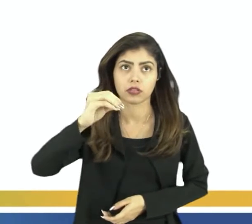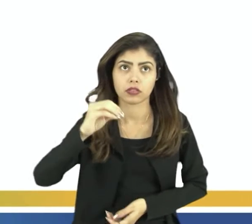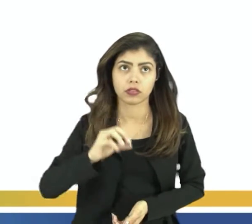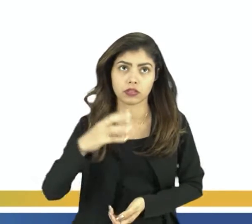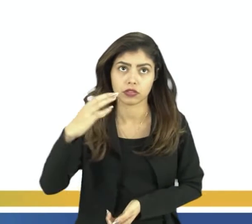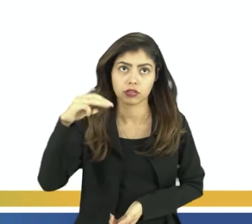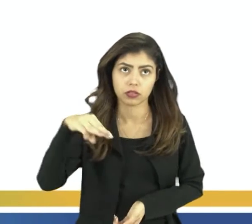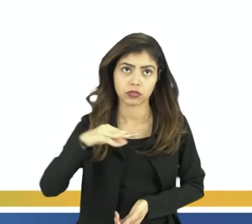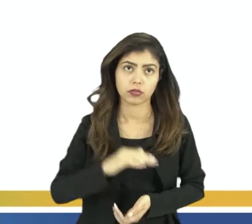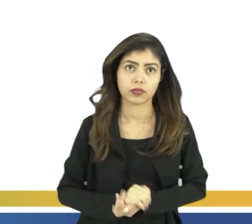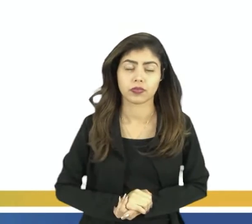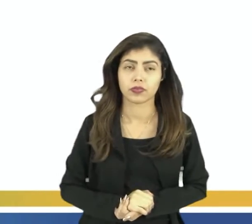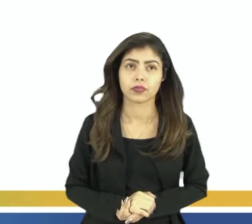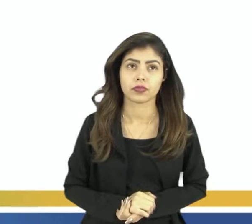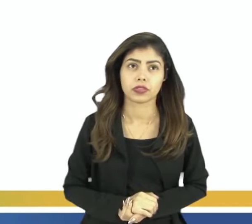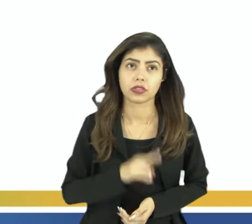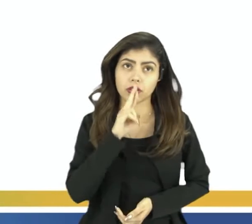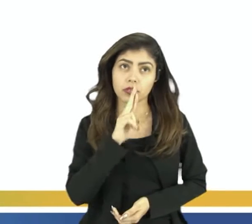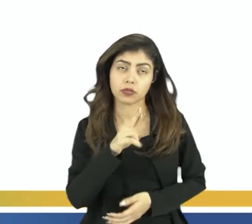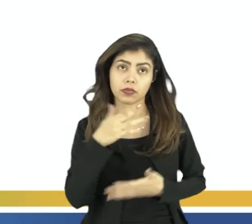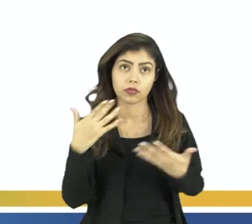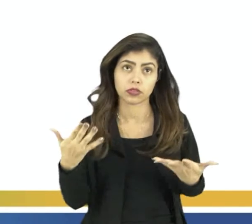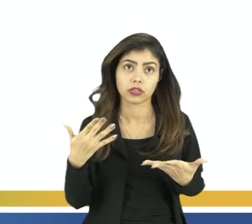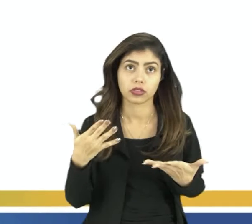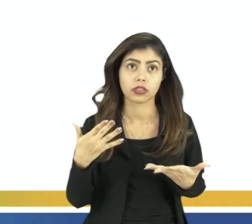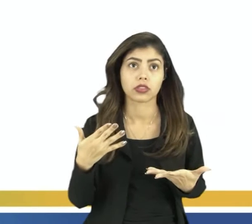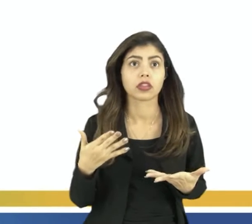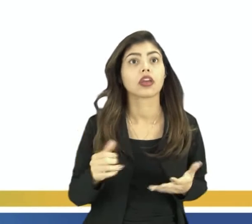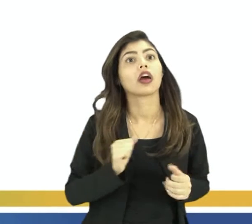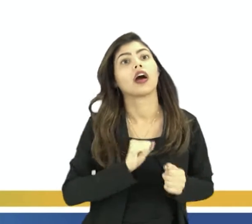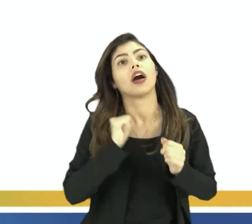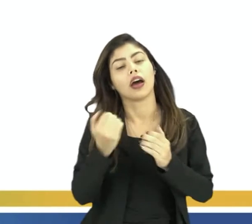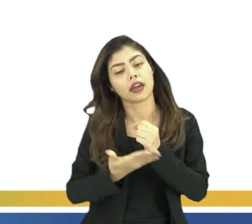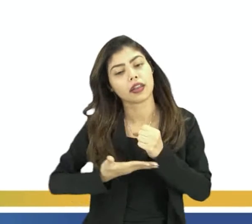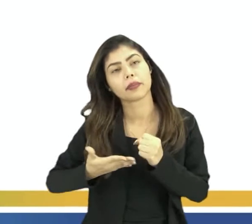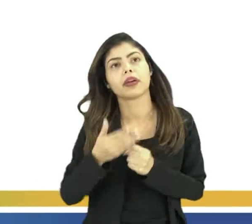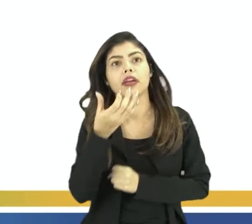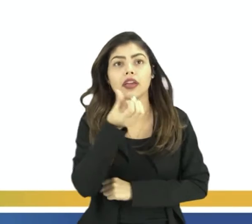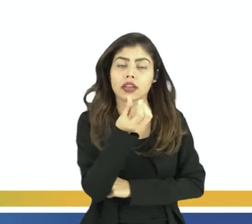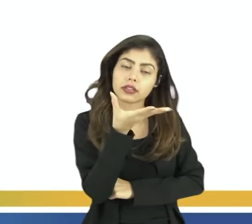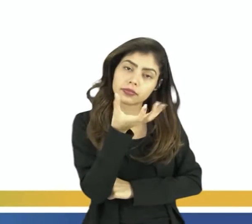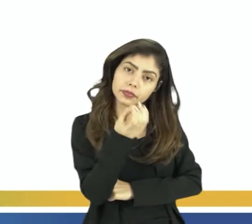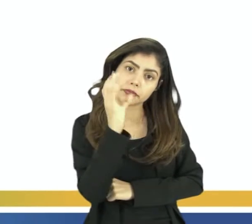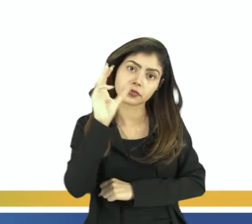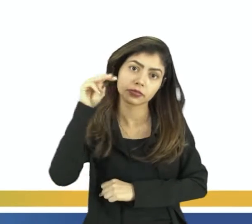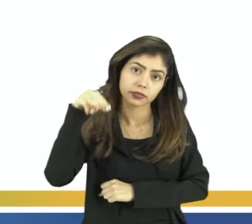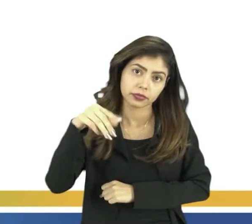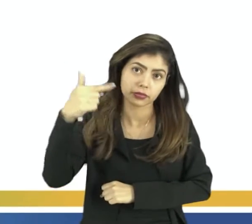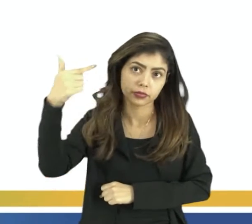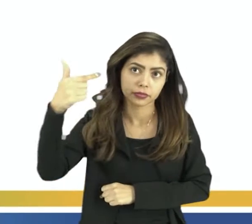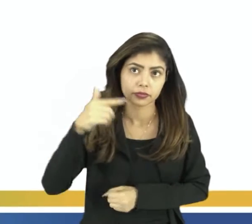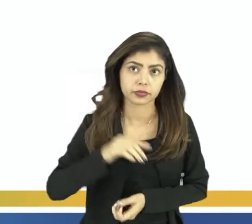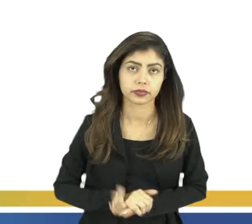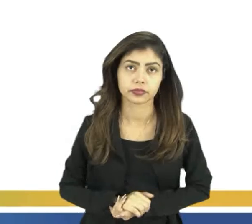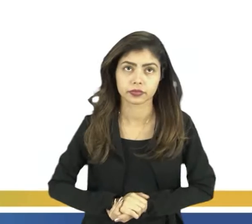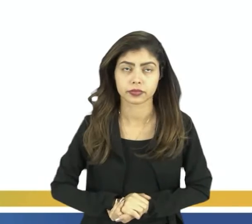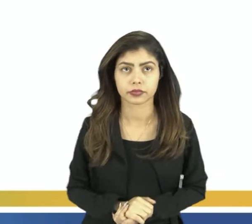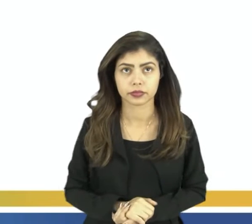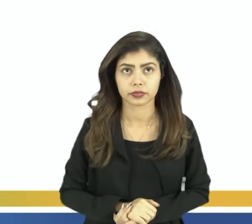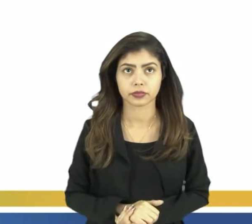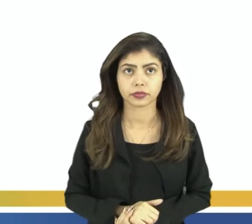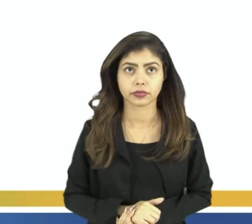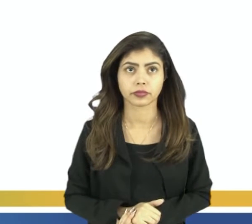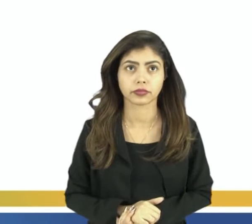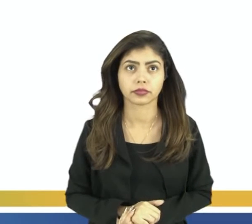quadrado. Assim, nós temos como resposta do nosso exercício a área da base, que foi o primeiro dado a encontrar, a área da base